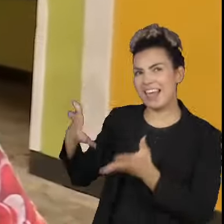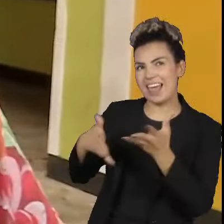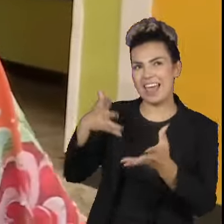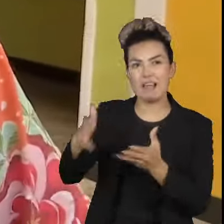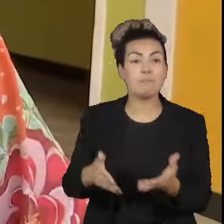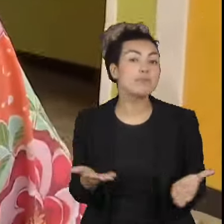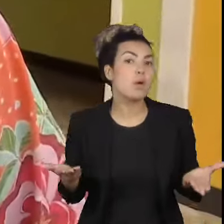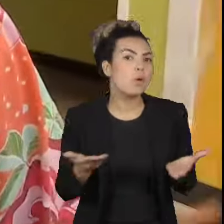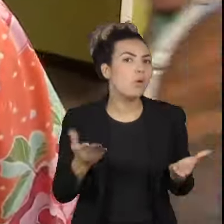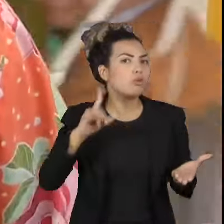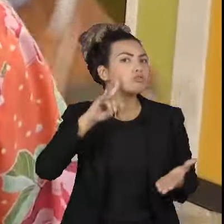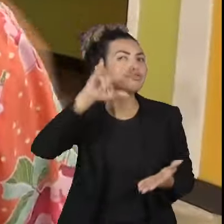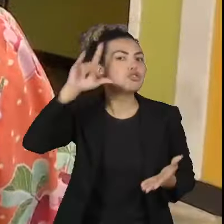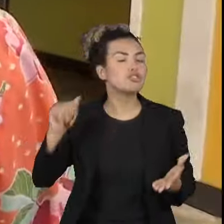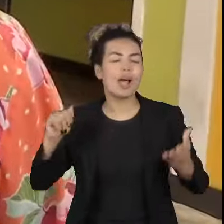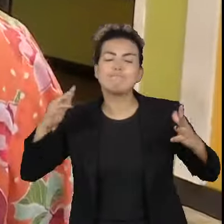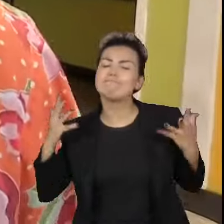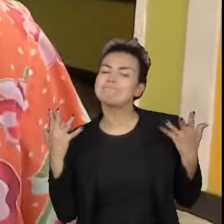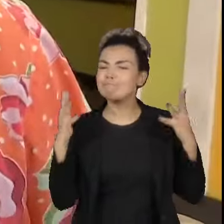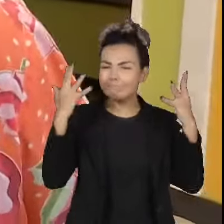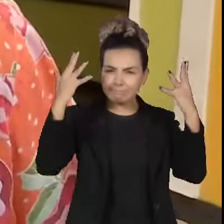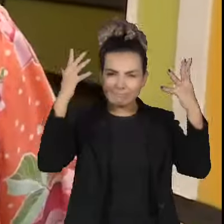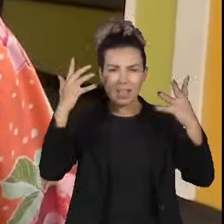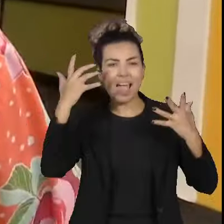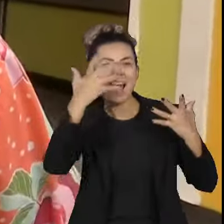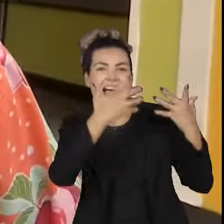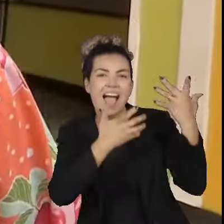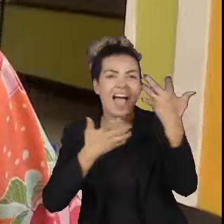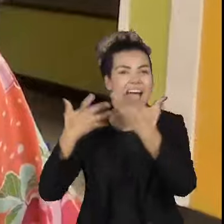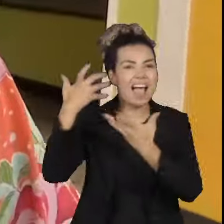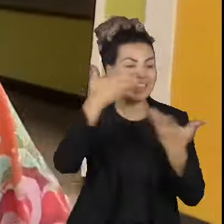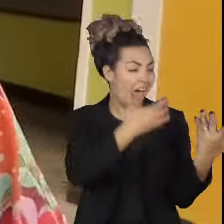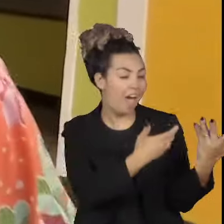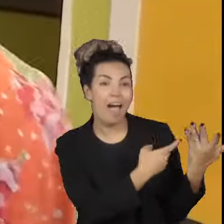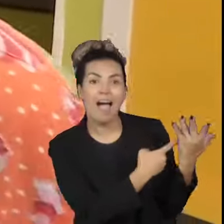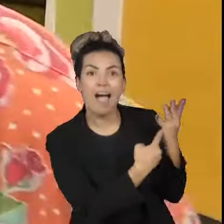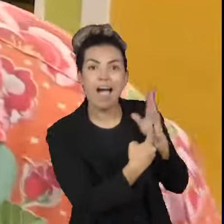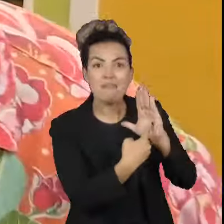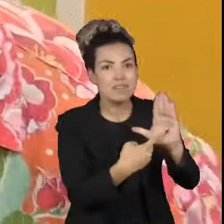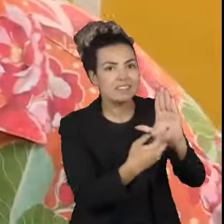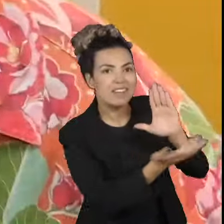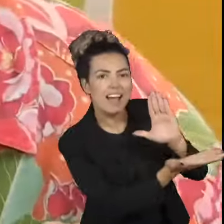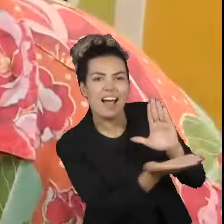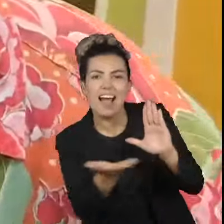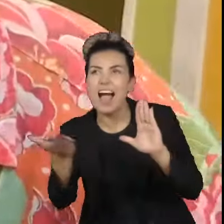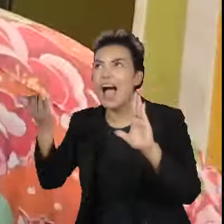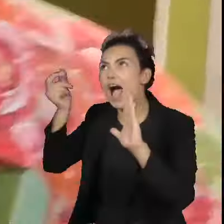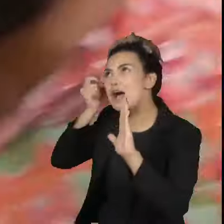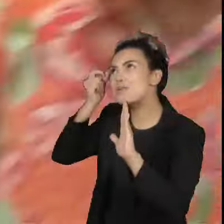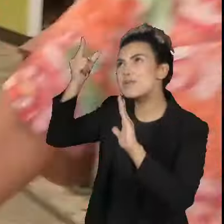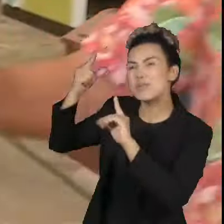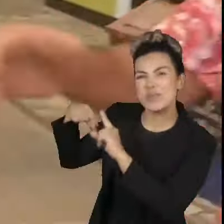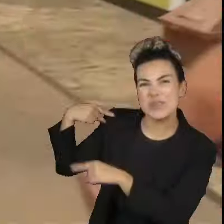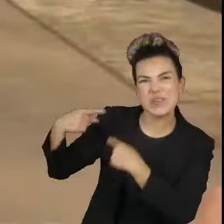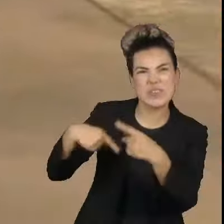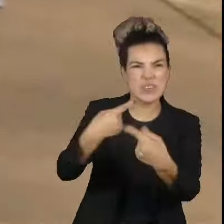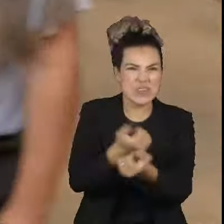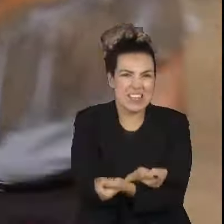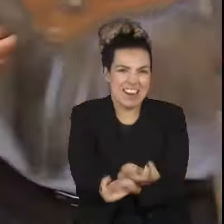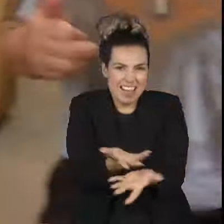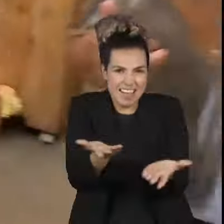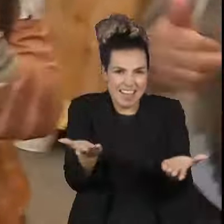dia de celebrar, festejar e cantar, apresentando para o nosso povo a nossa cultura popular.